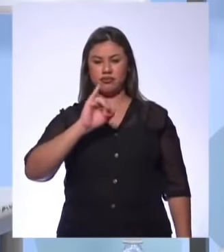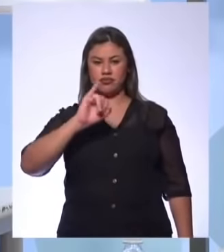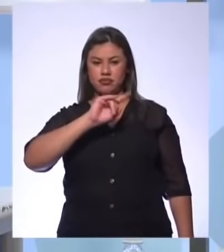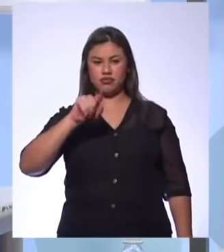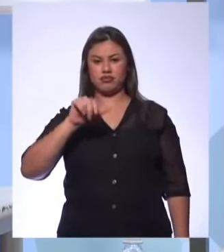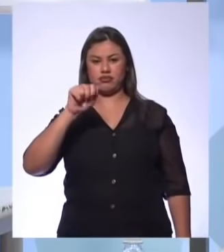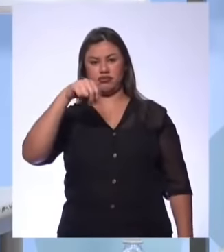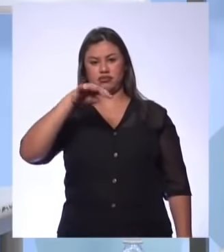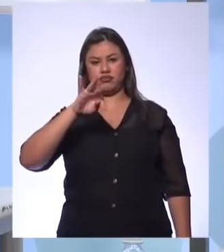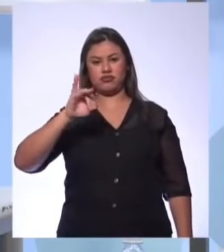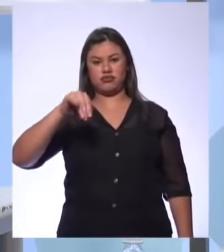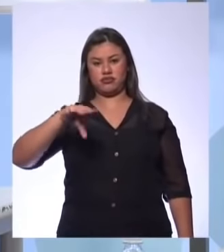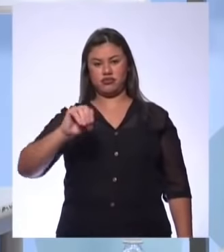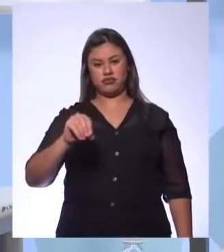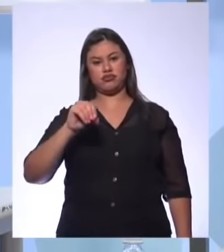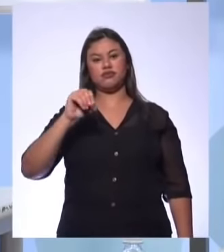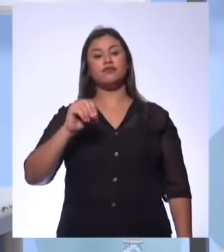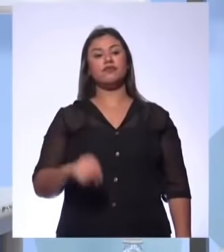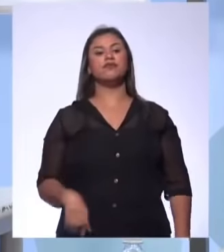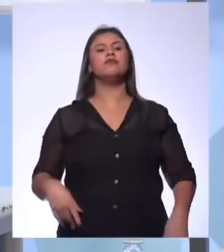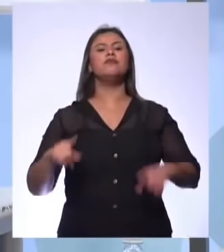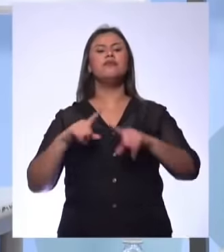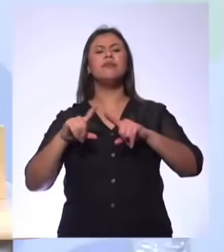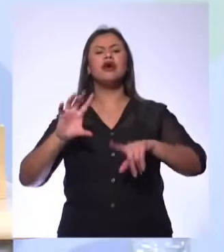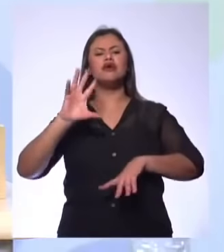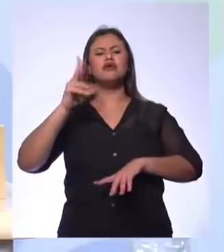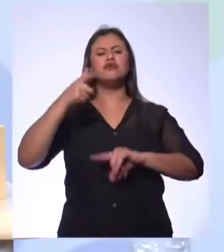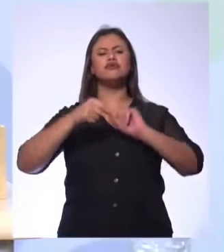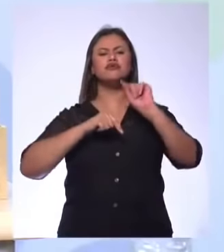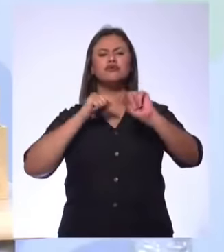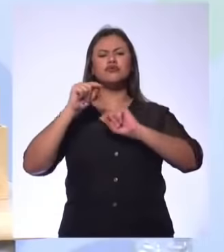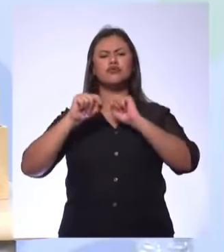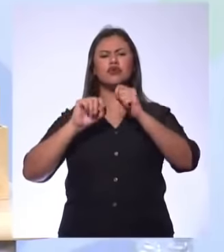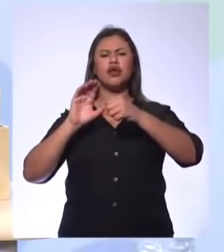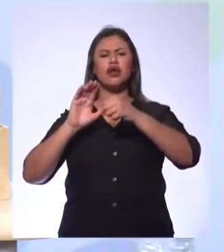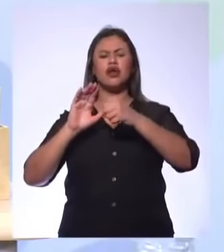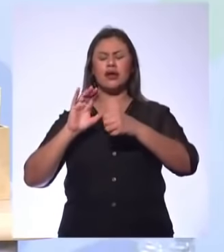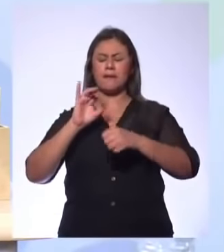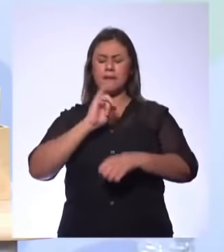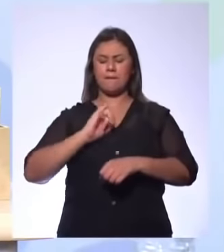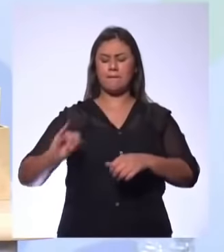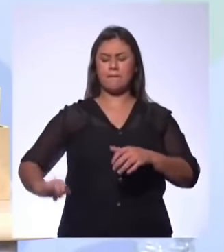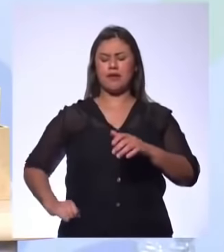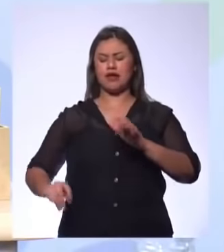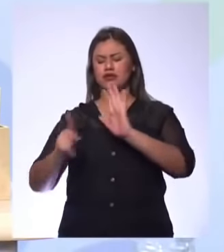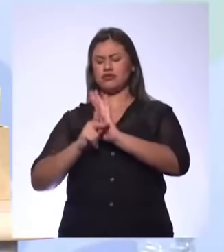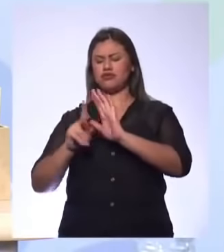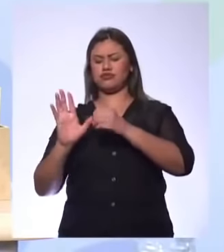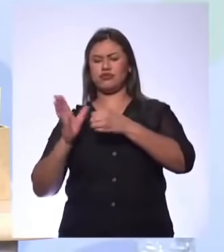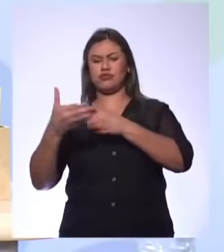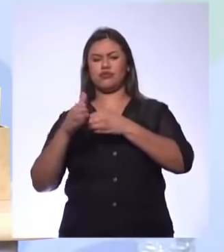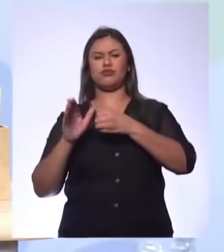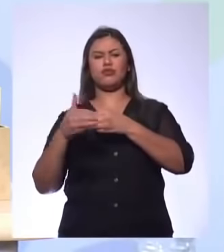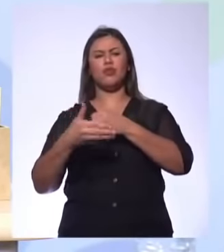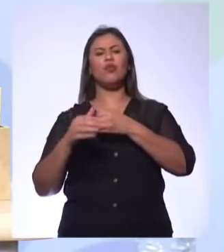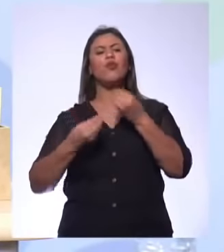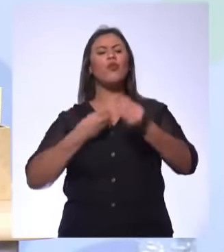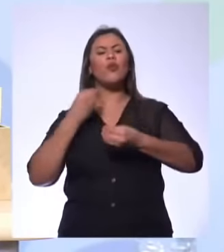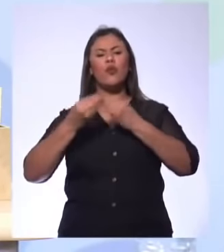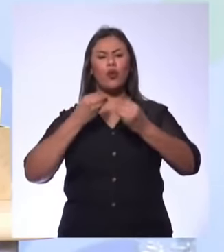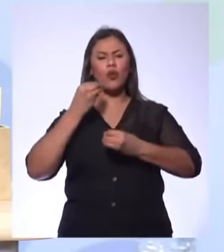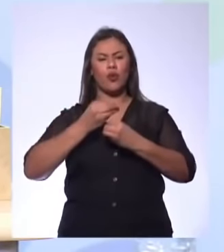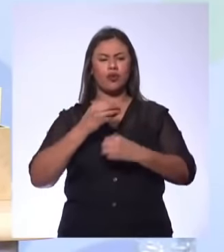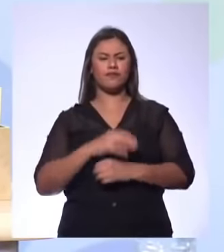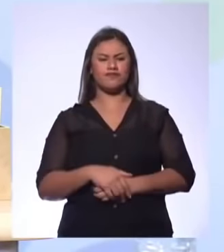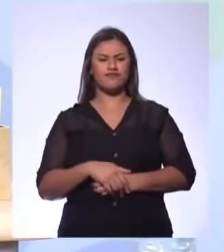com essa parte aqui, ó? Império Romano do Ocidente, ó. Tem mais uma galera chegando, ó. Os eslavos. E olha